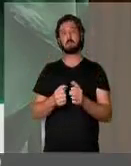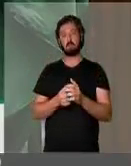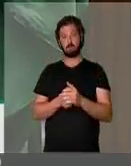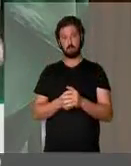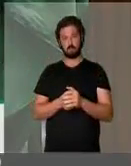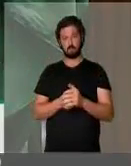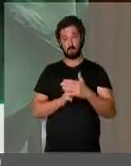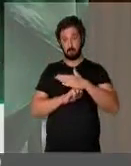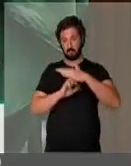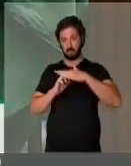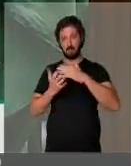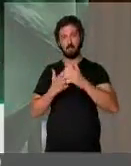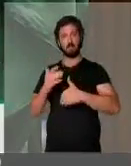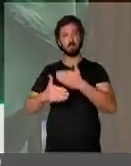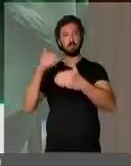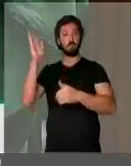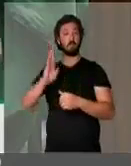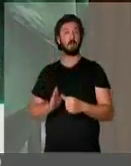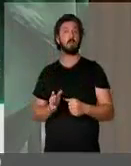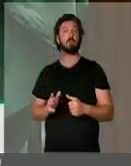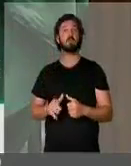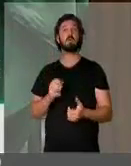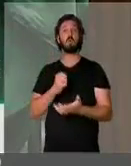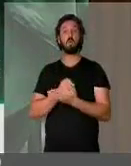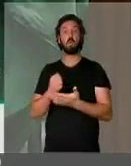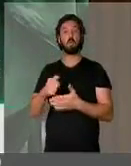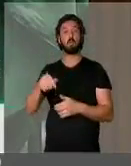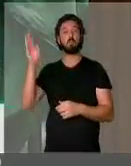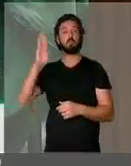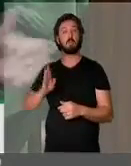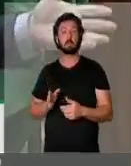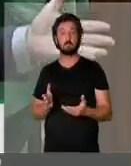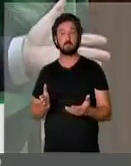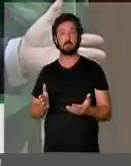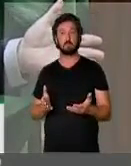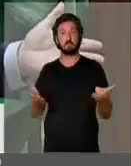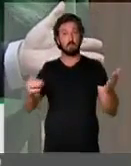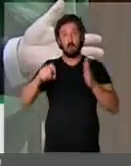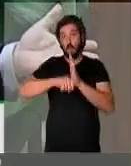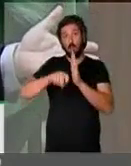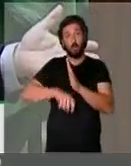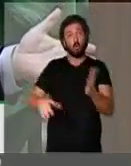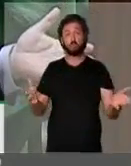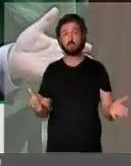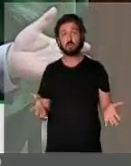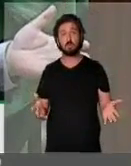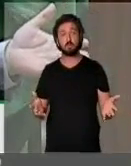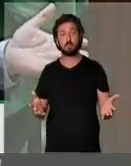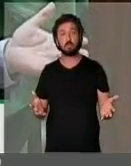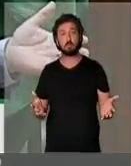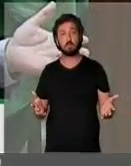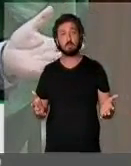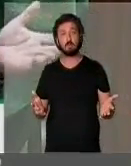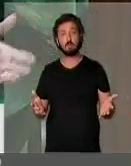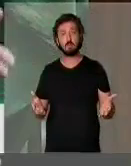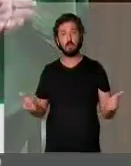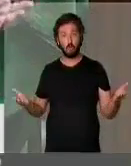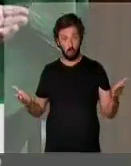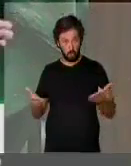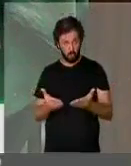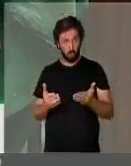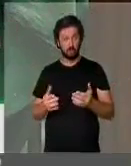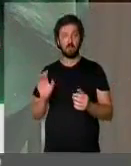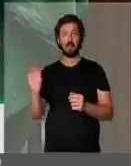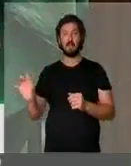que querem empreender no nosso país, aqueles que contratam no nosso país? É a carga tributária, são os impostos. Hoje, para